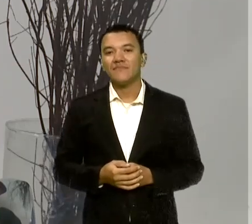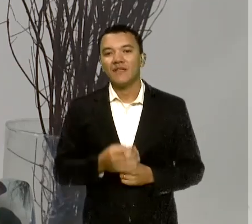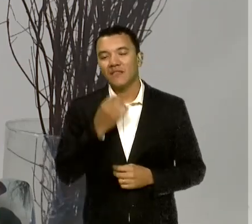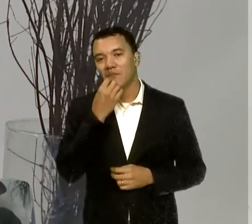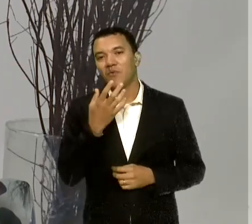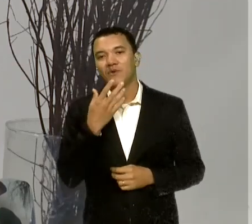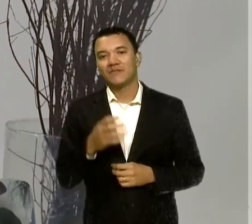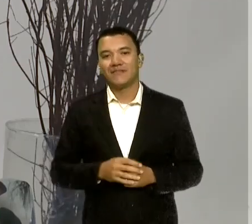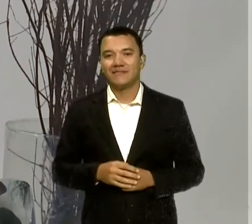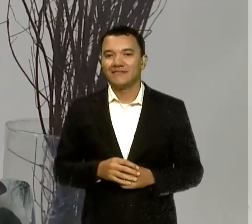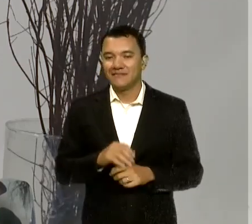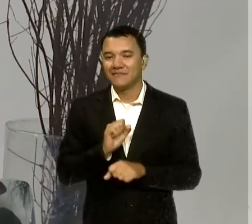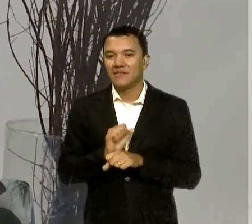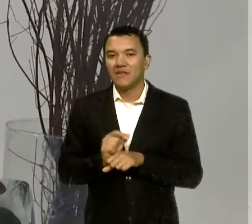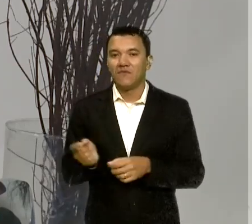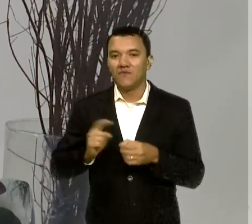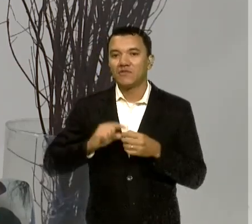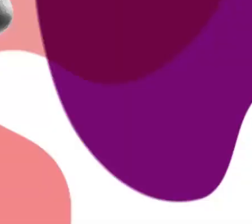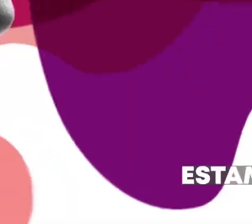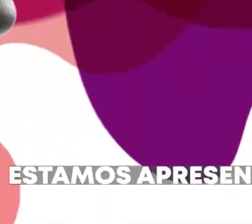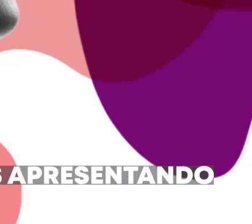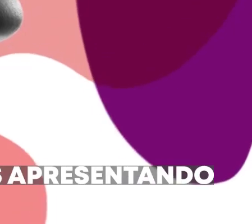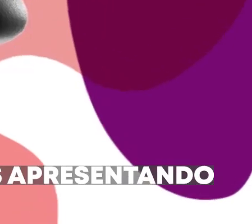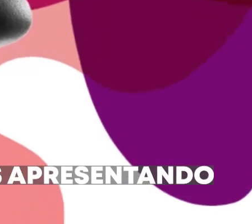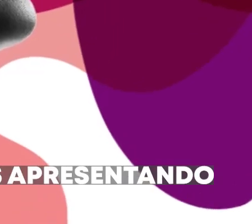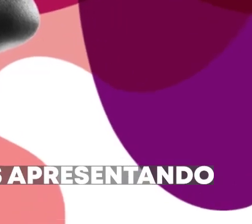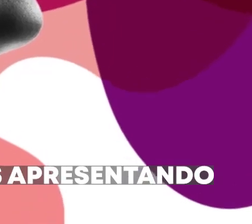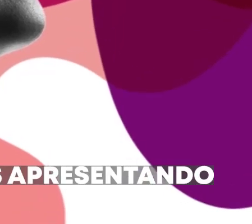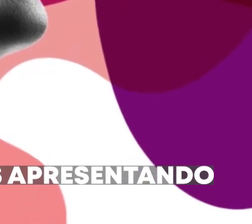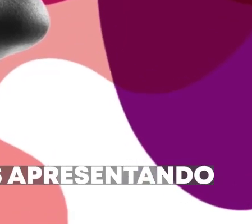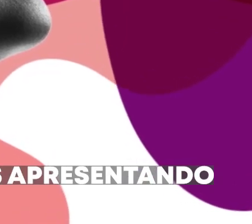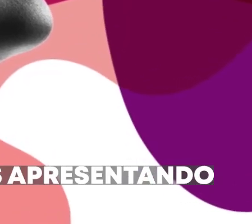muito legal. Não saia daí, a gente volta já, viu?